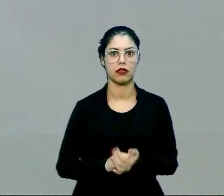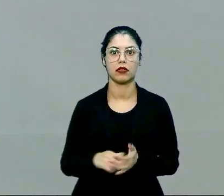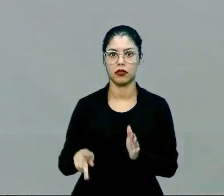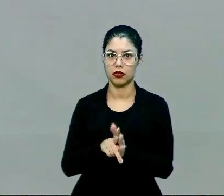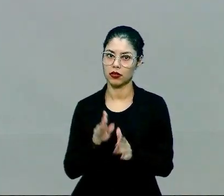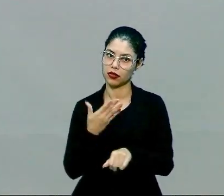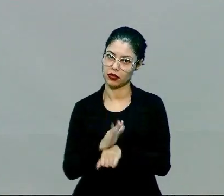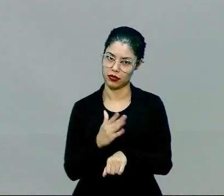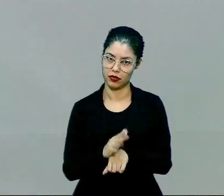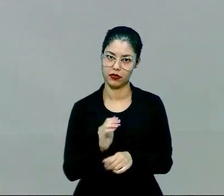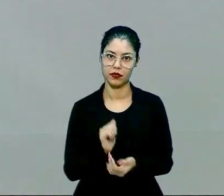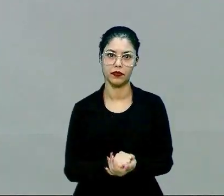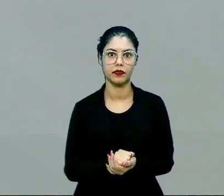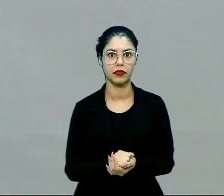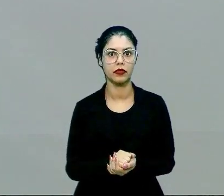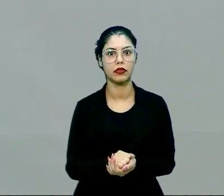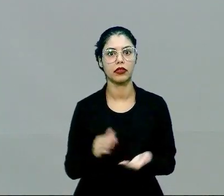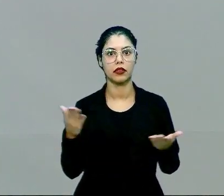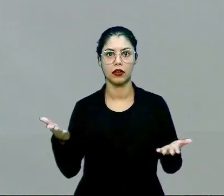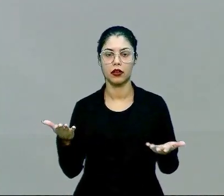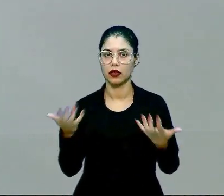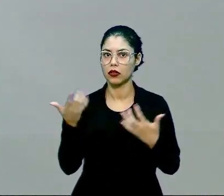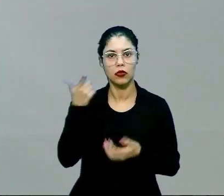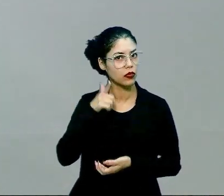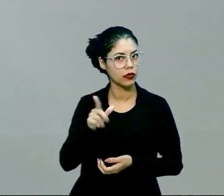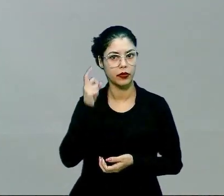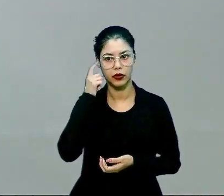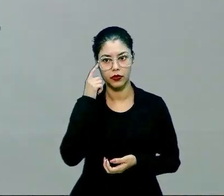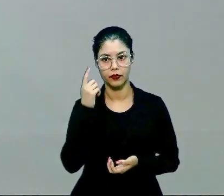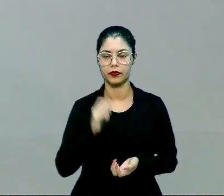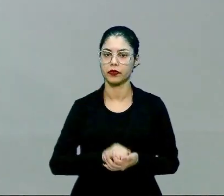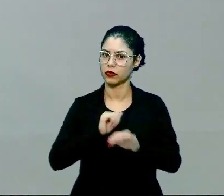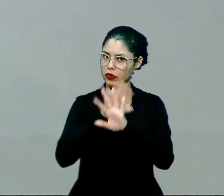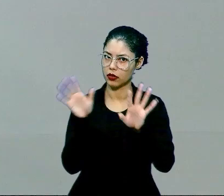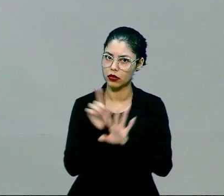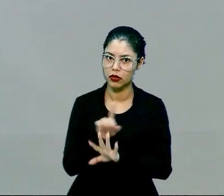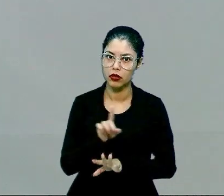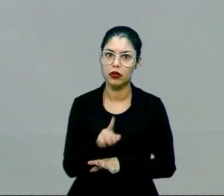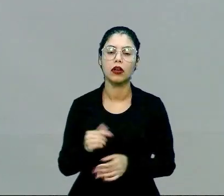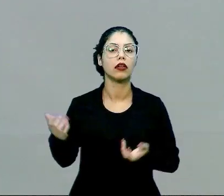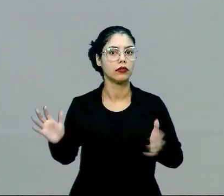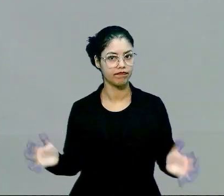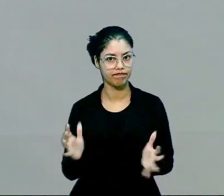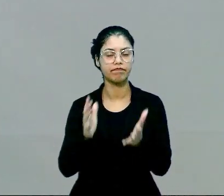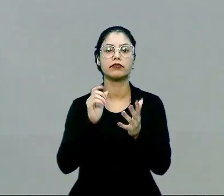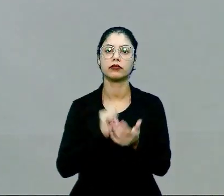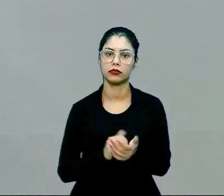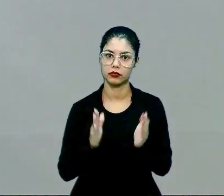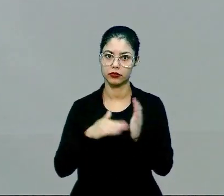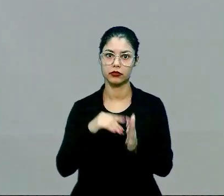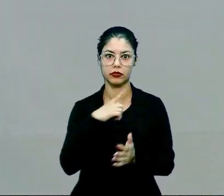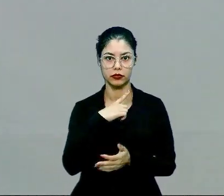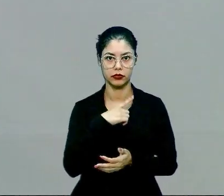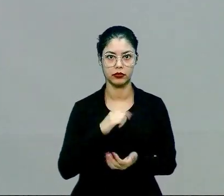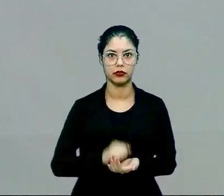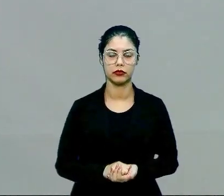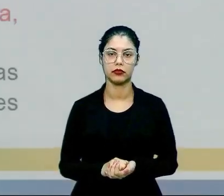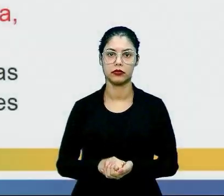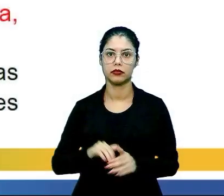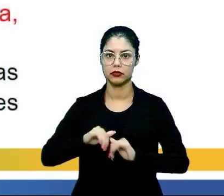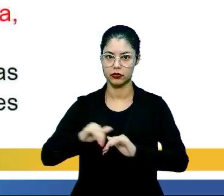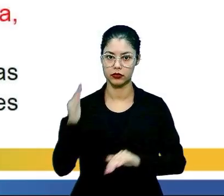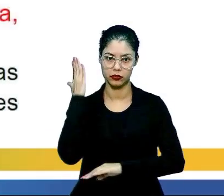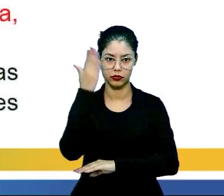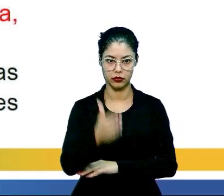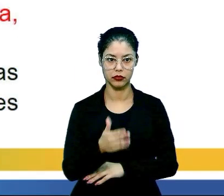da sua prática, de tipo, fiz atividade física e aí eu não vou conseguir pensar. Claro que não, às vezes isso até estimula, então a gente tem essa distinção